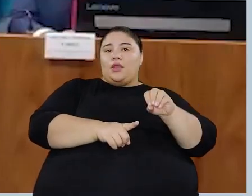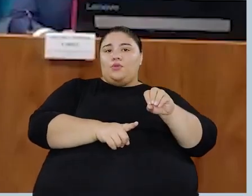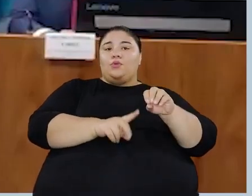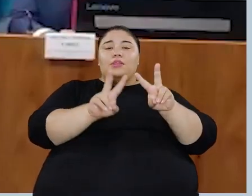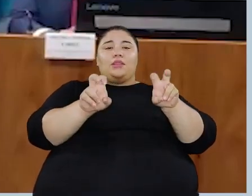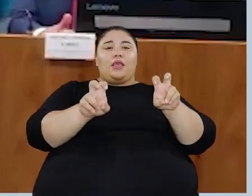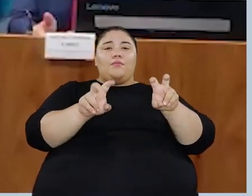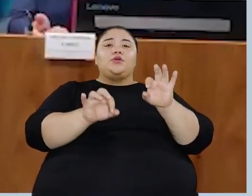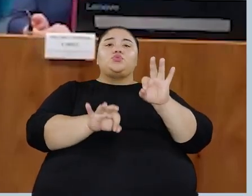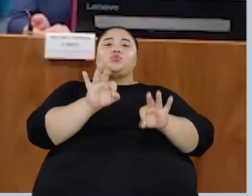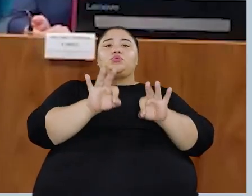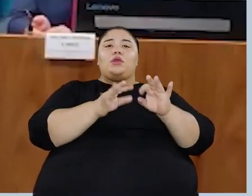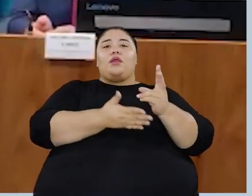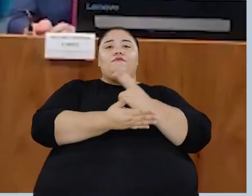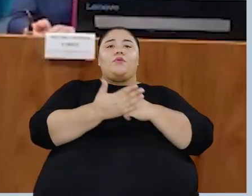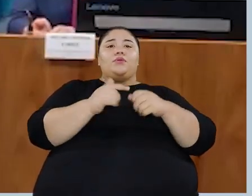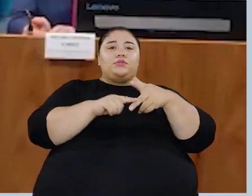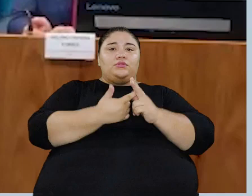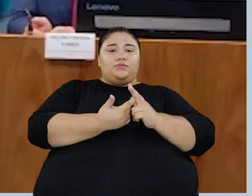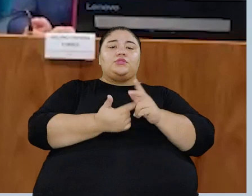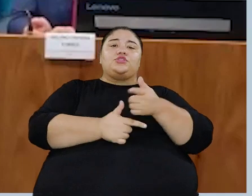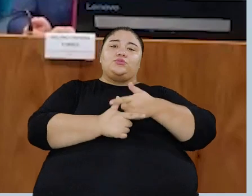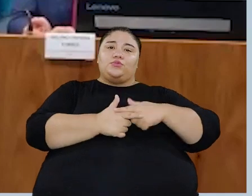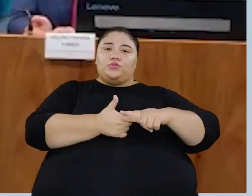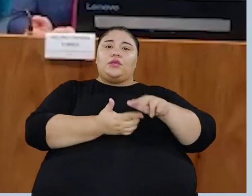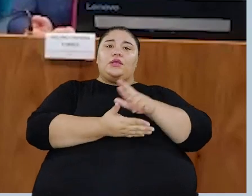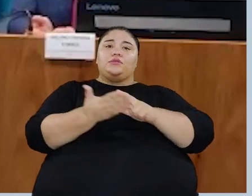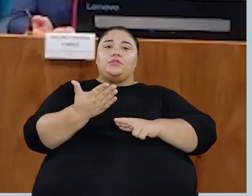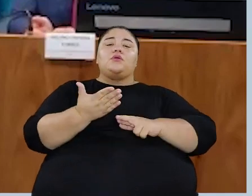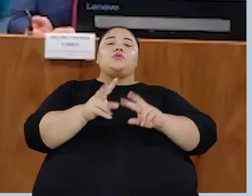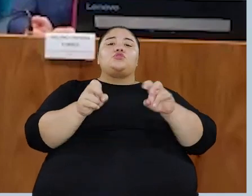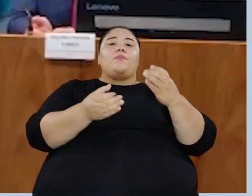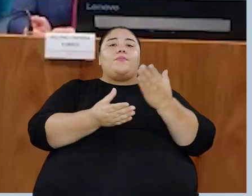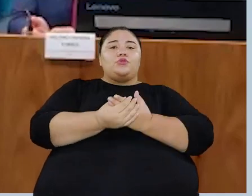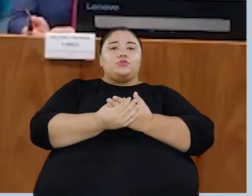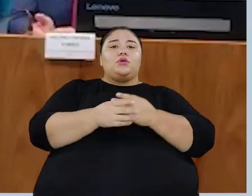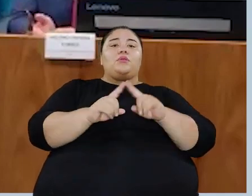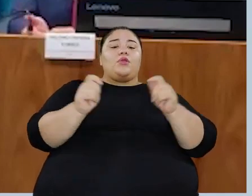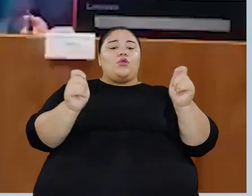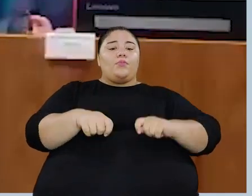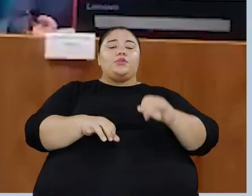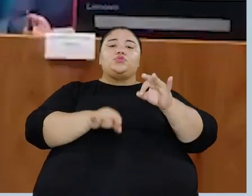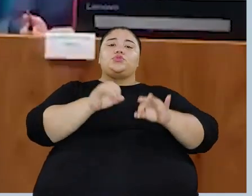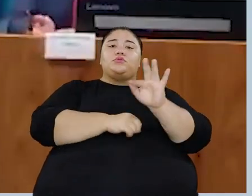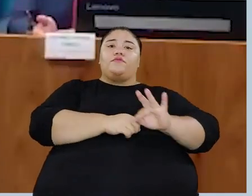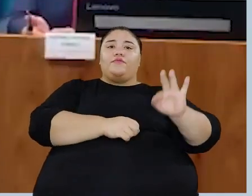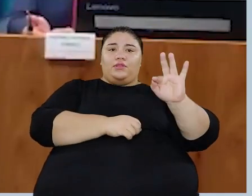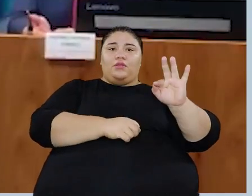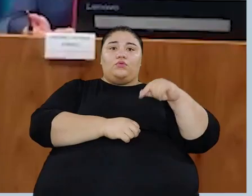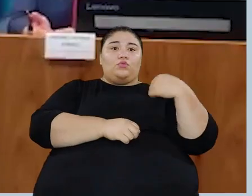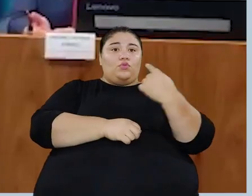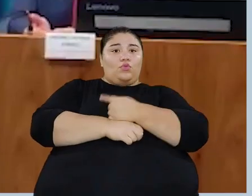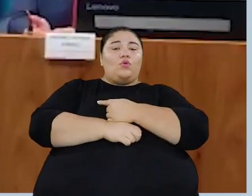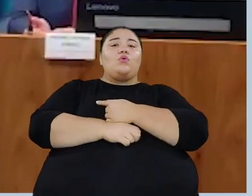o tema será a judicialização da reforma tributária, repartição das receitas, questões processuais e competências da Justiça